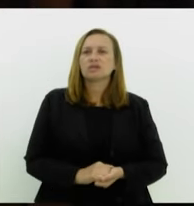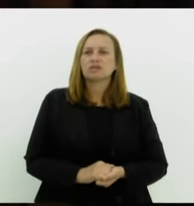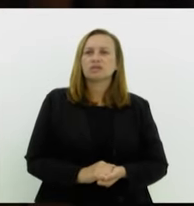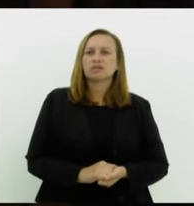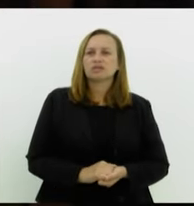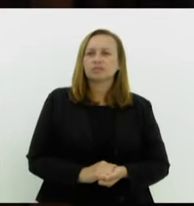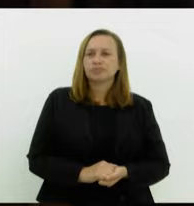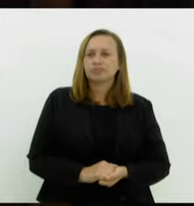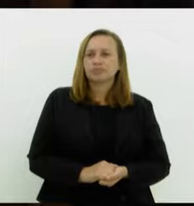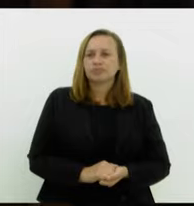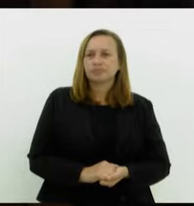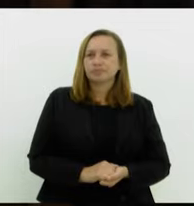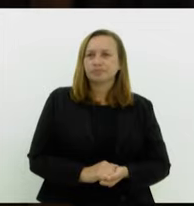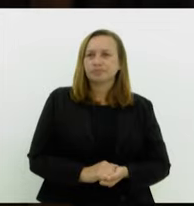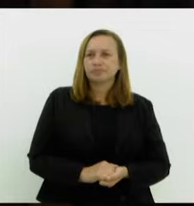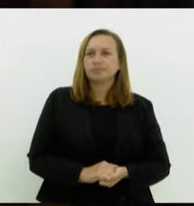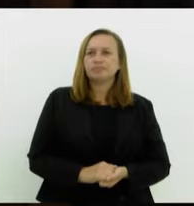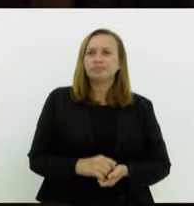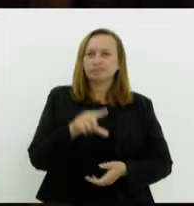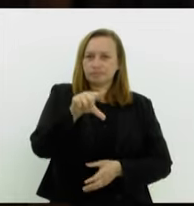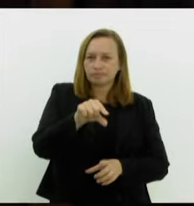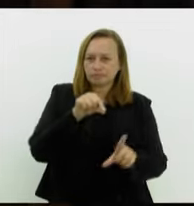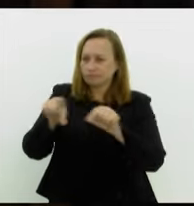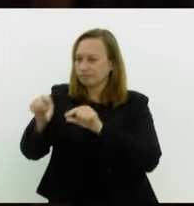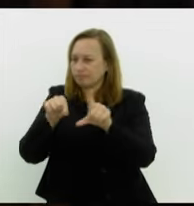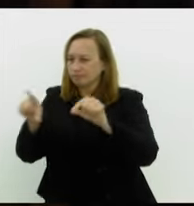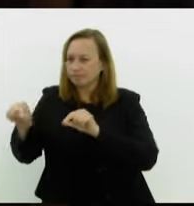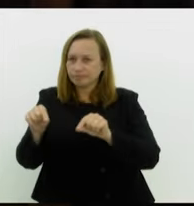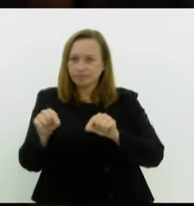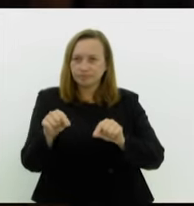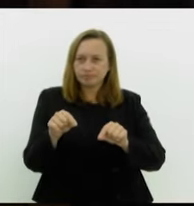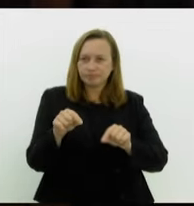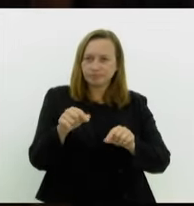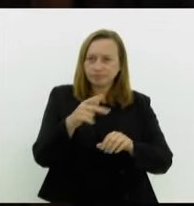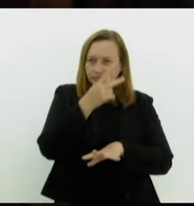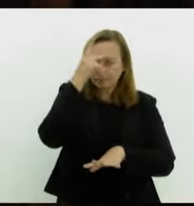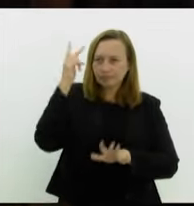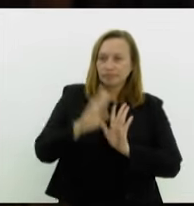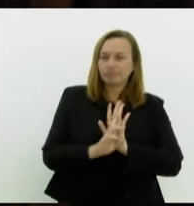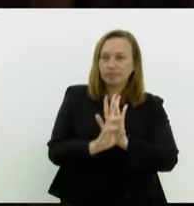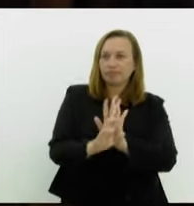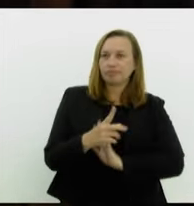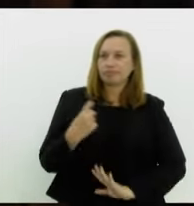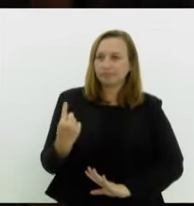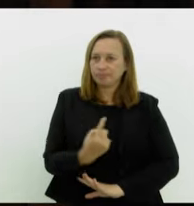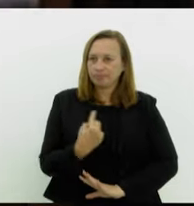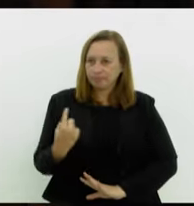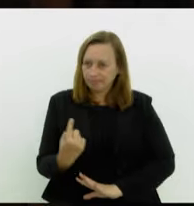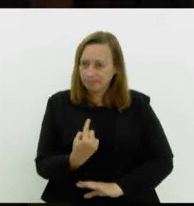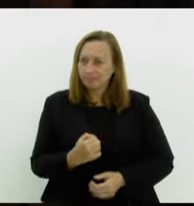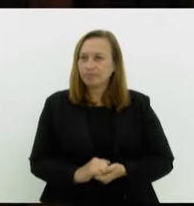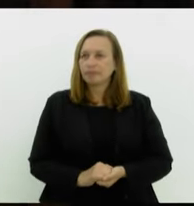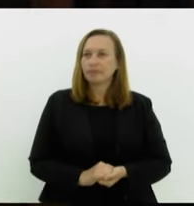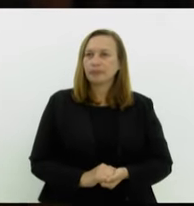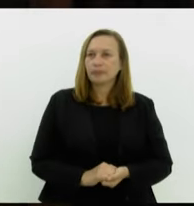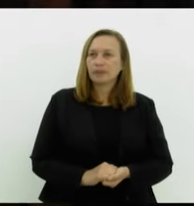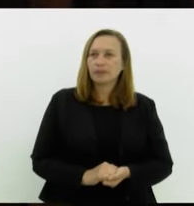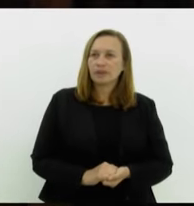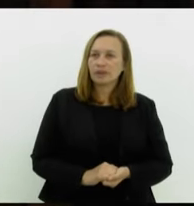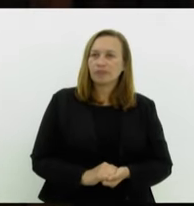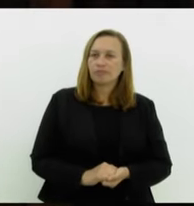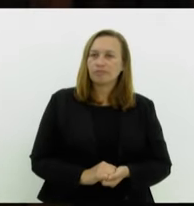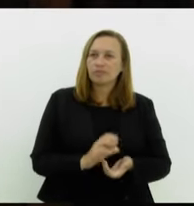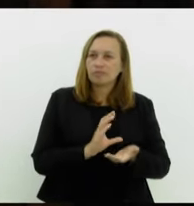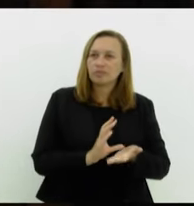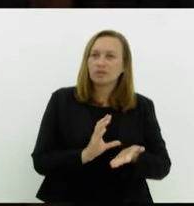representativa a gente elege pessoas para nos representar para nos vocalizar para levar a nossa